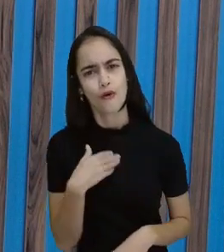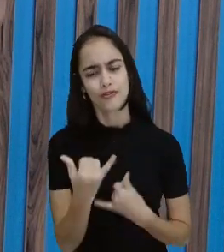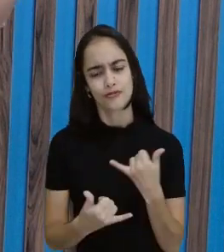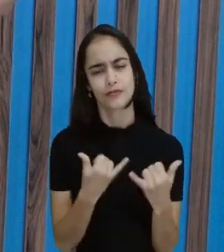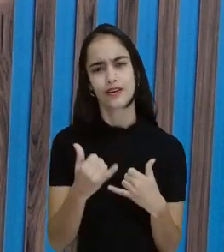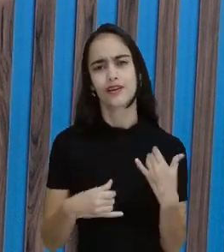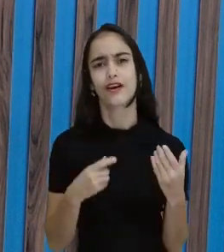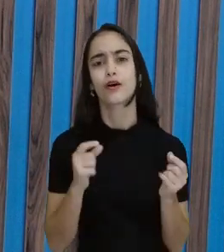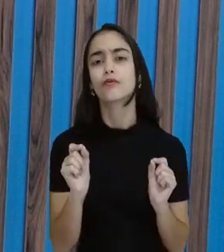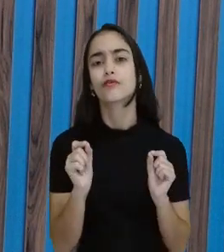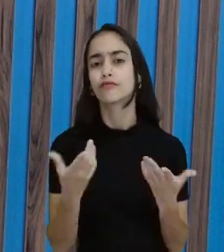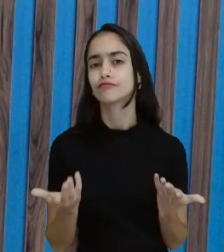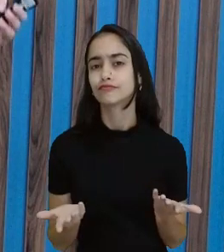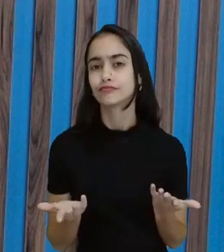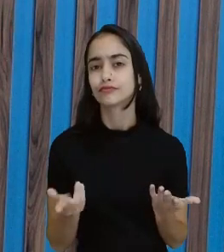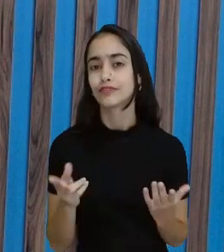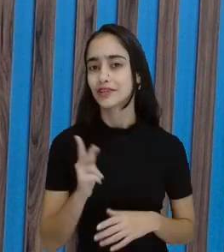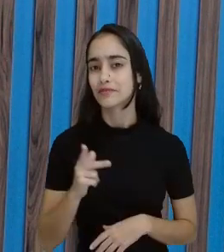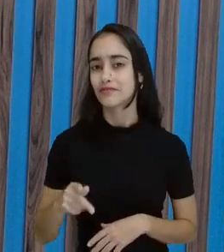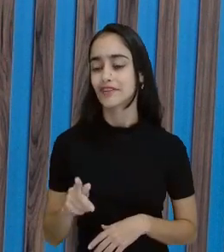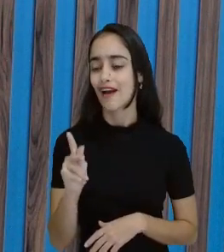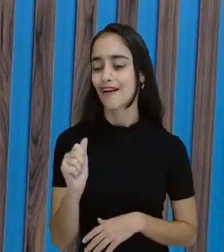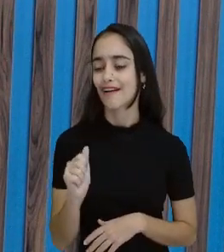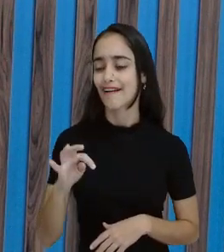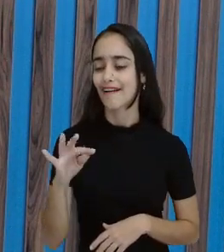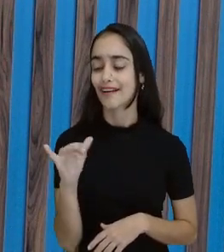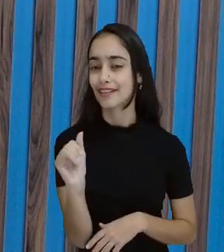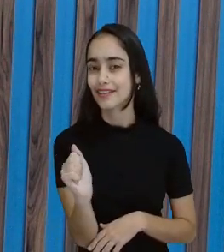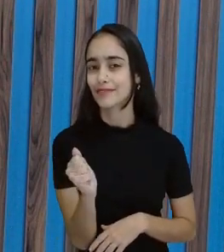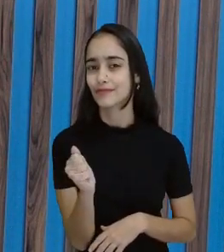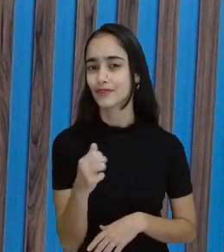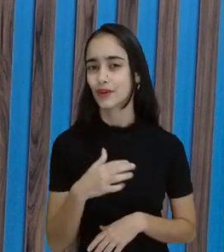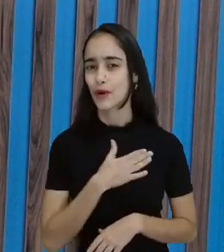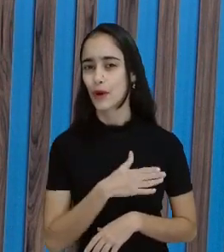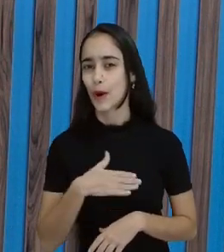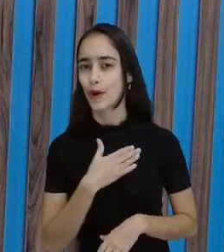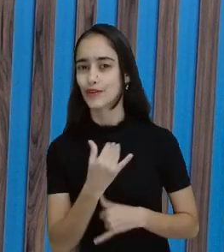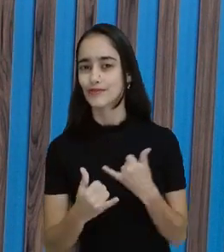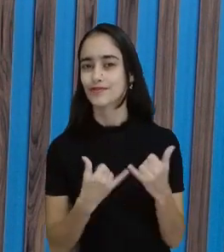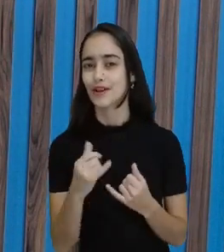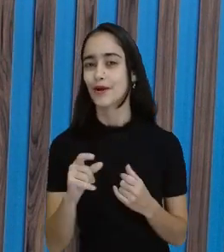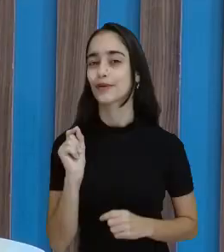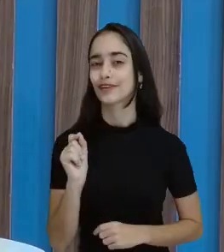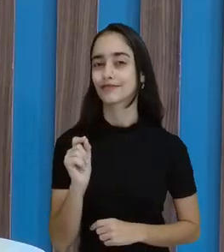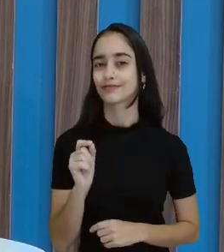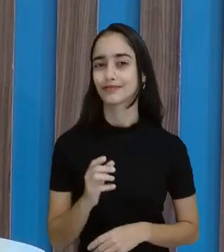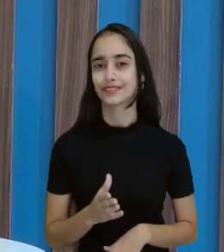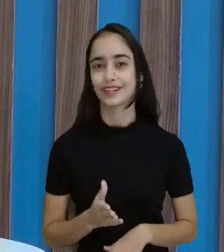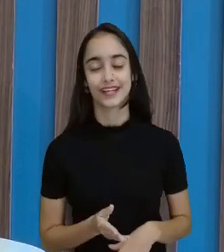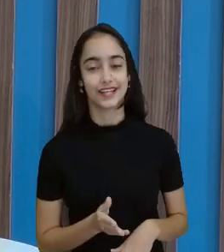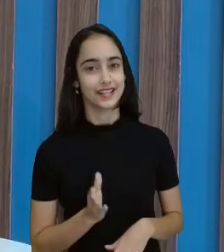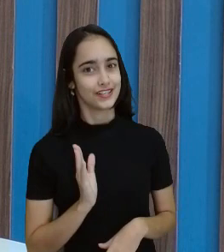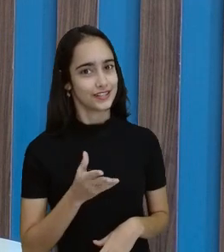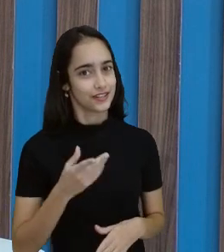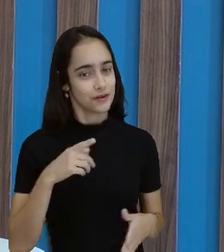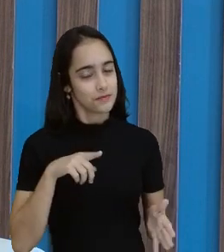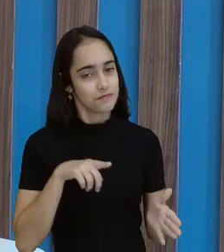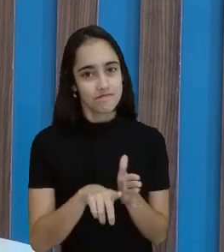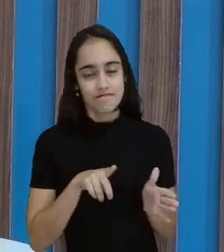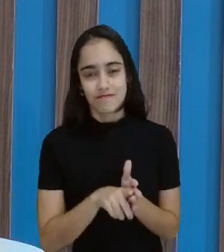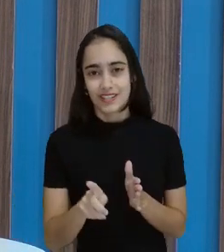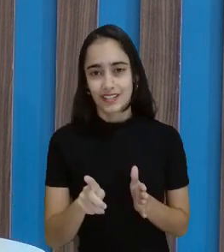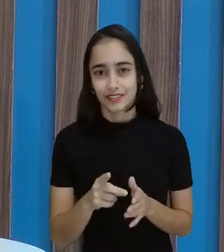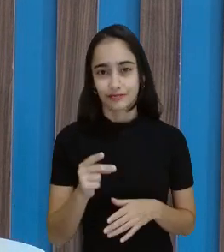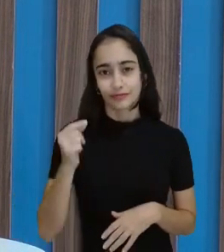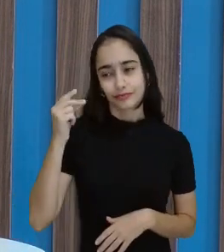brinca? Professora Kátia, também quero saber com você aí. Do que você mais gostava de brincar? Eu já ia perguntar. É de